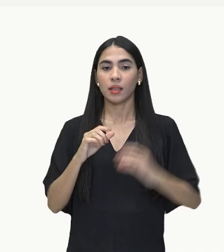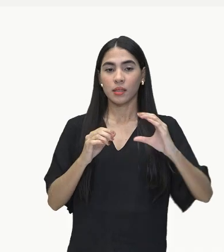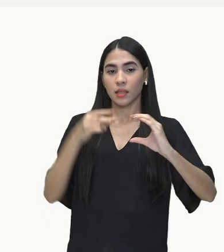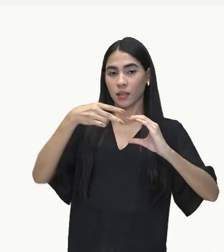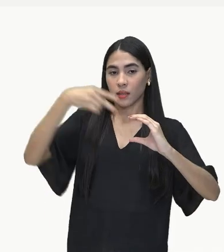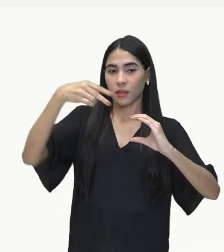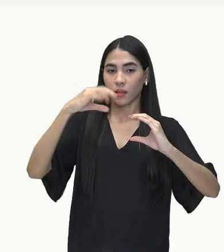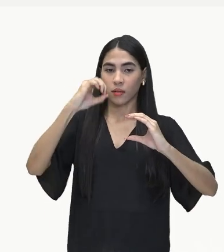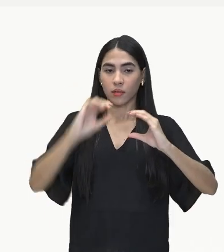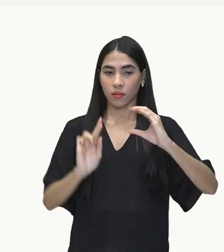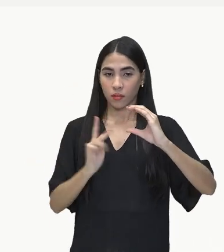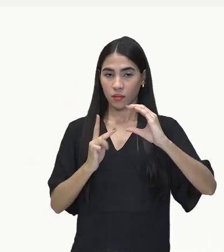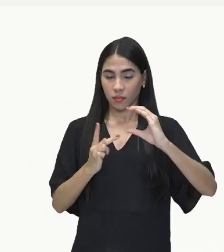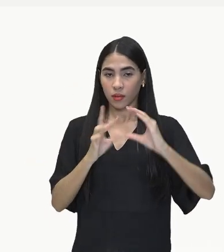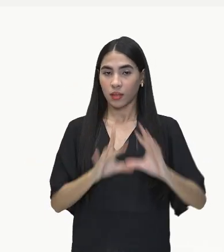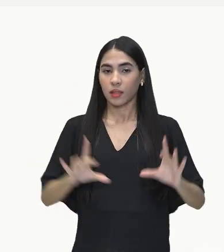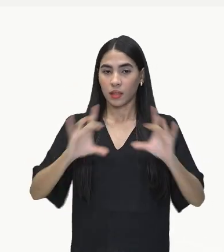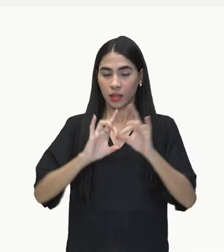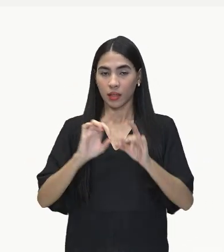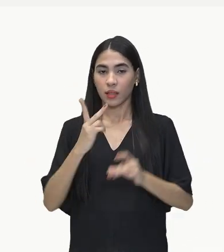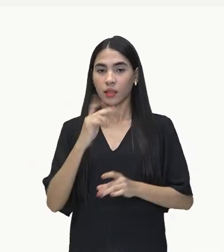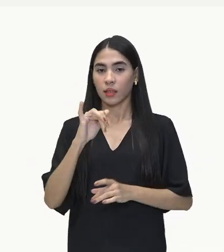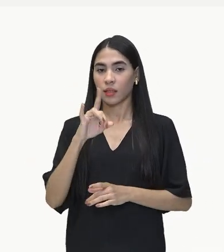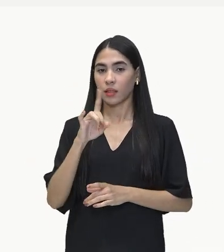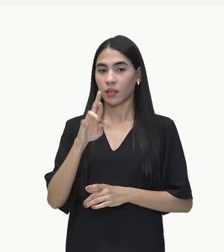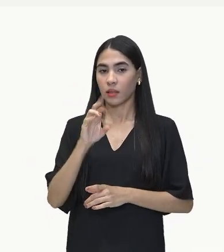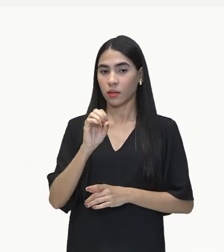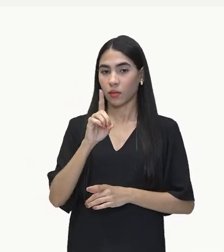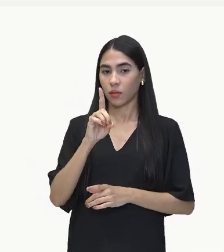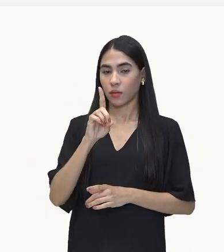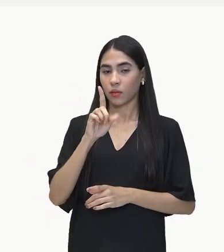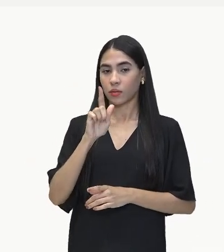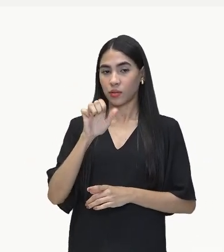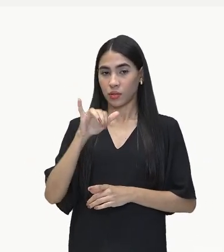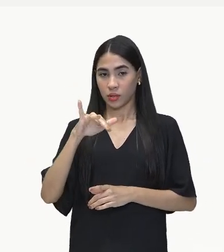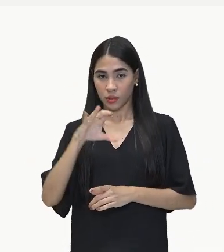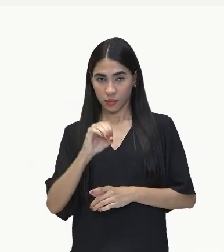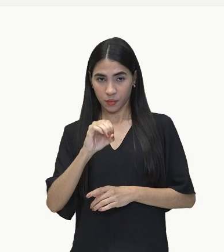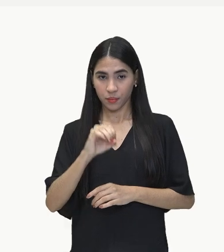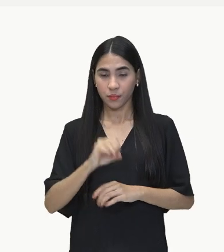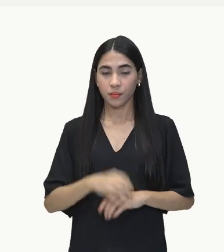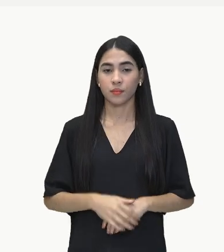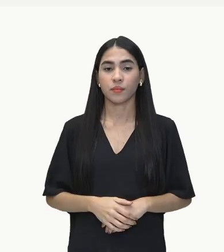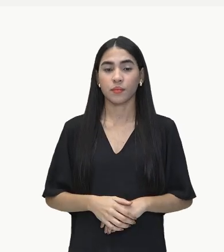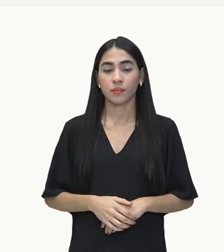ligada diretamente ao hidrogênio, tá bom? Para ser